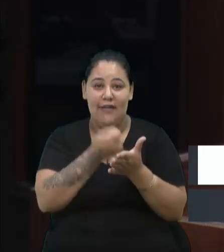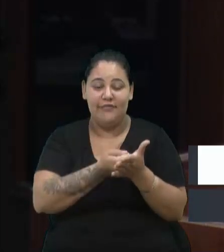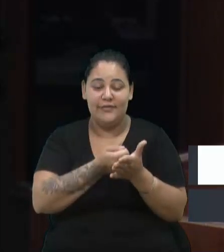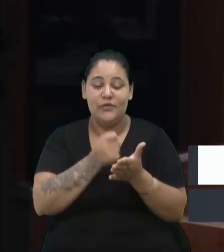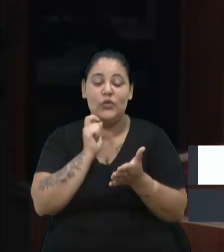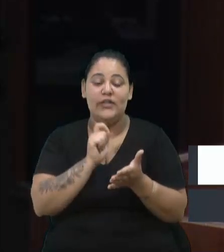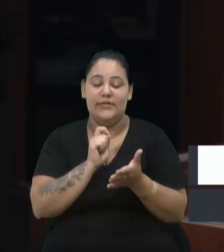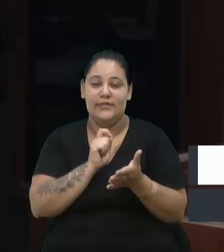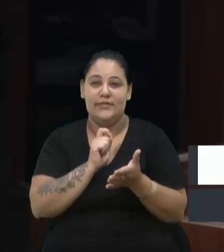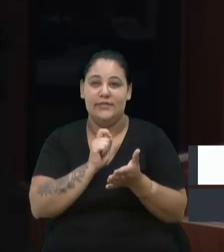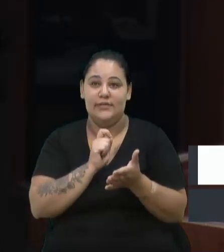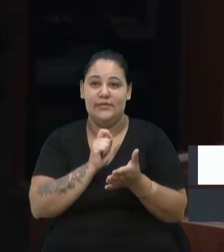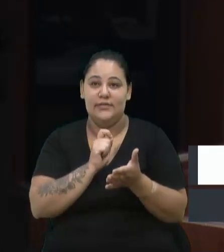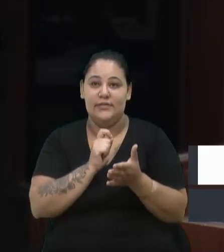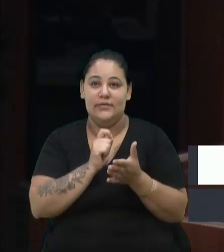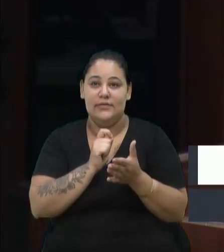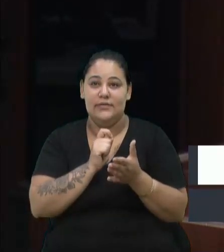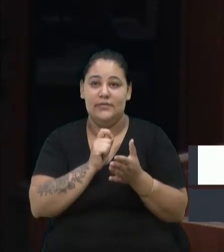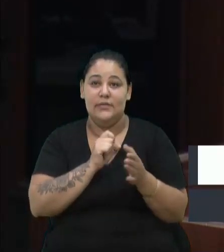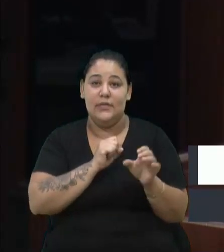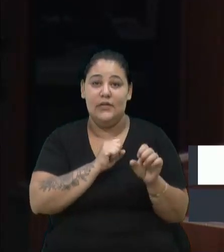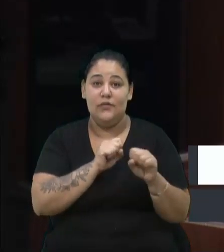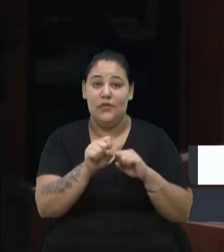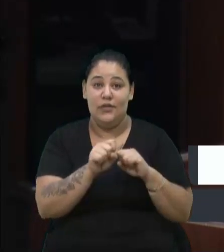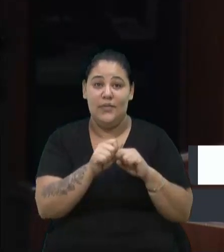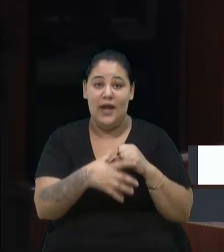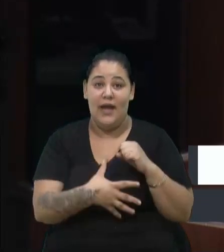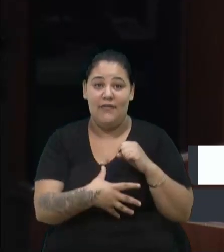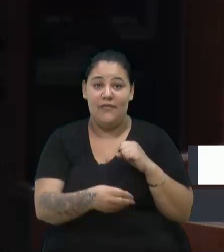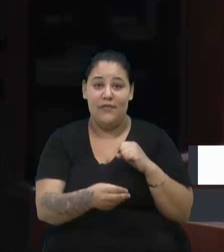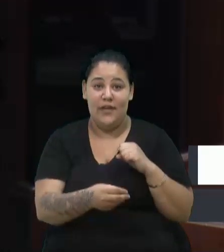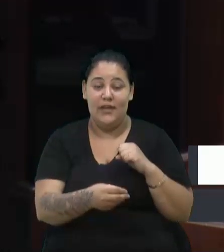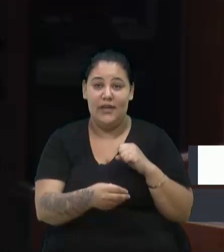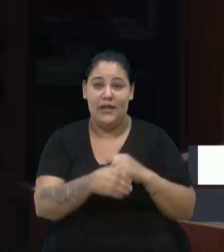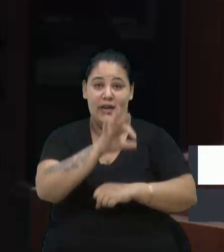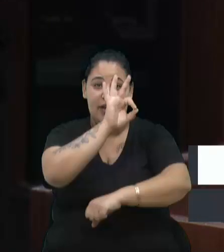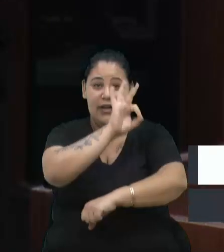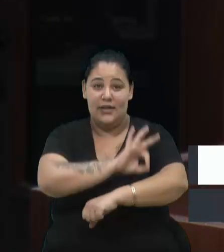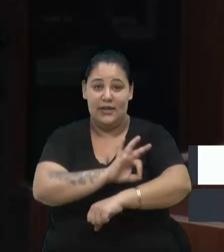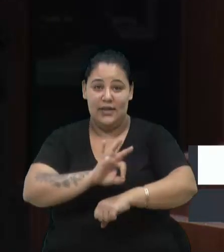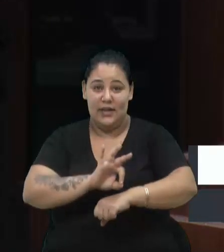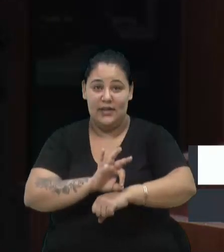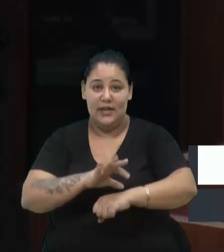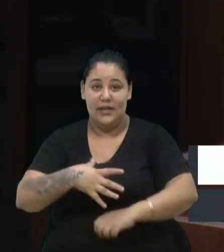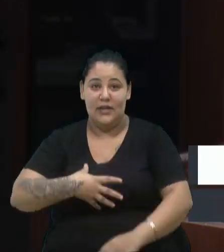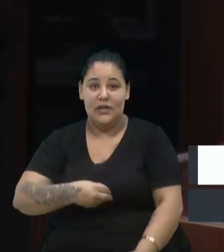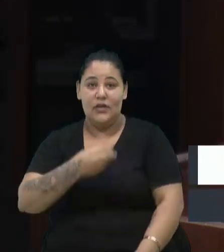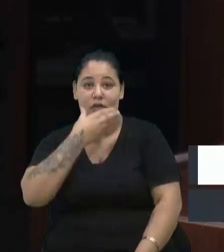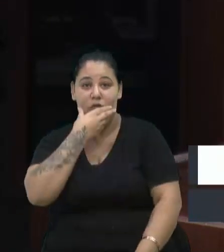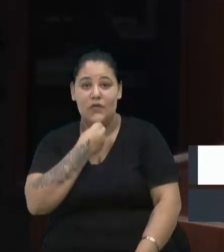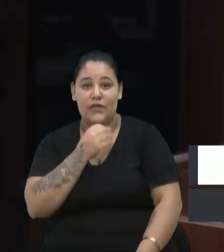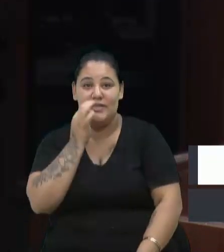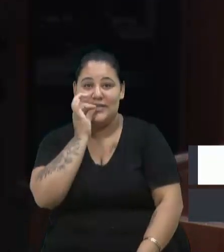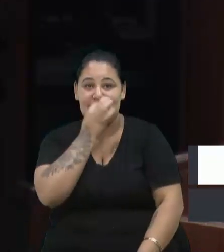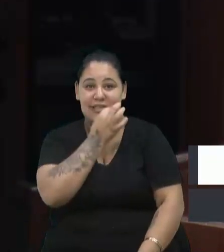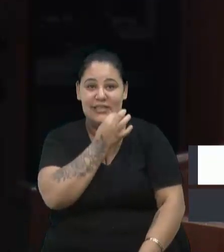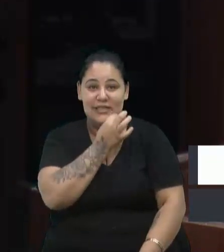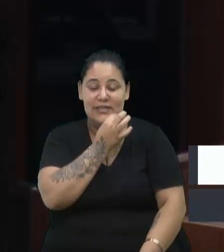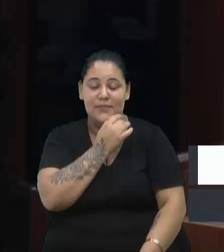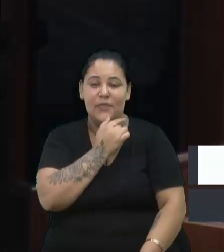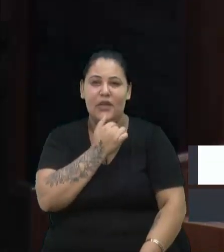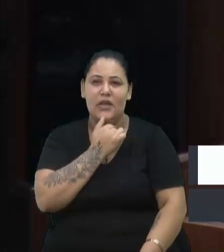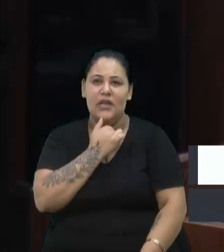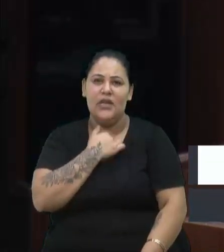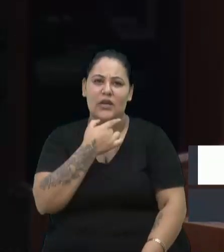batalhava para formar a filha arquiteta e o filho dentista. E eu chegava lá, nas